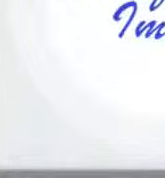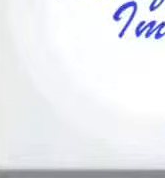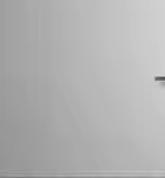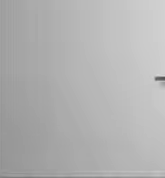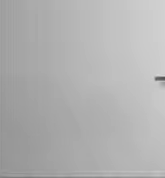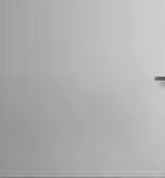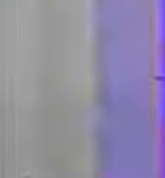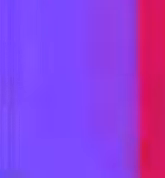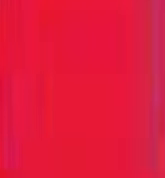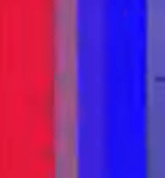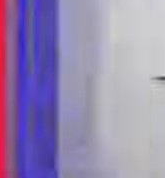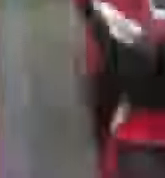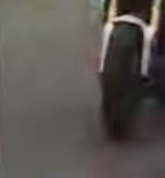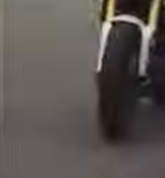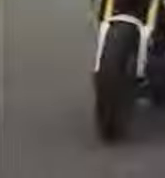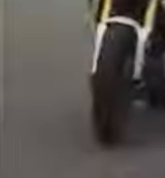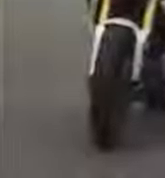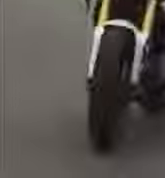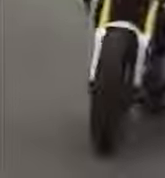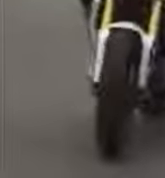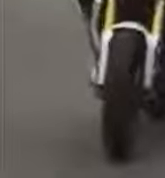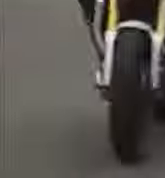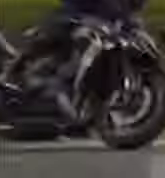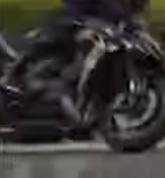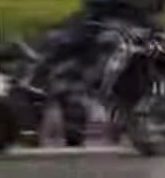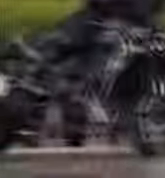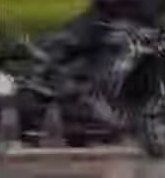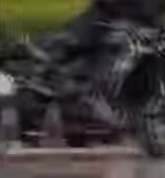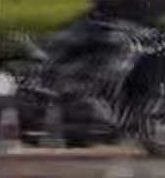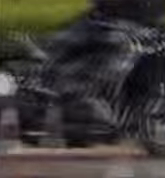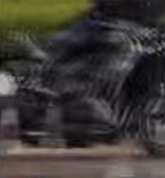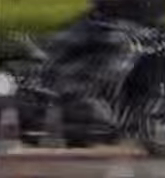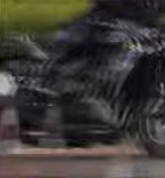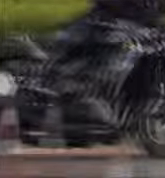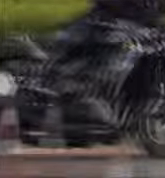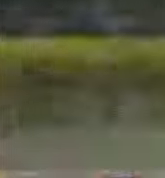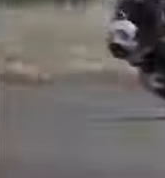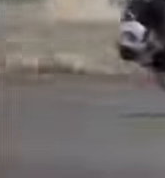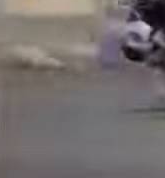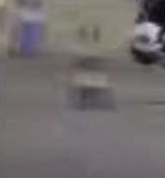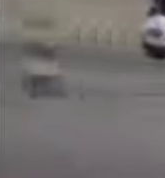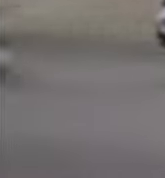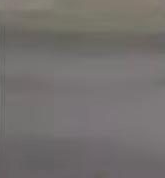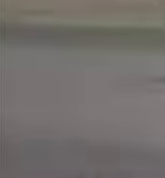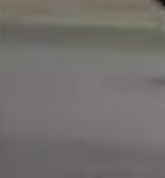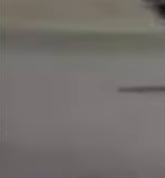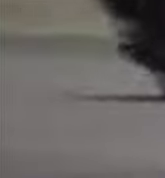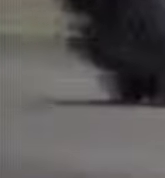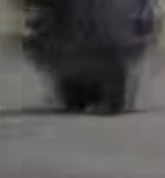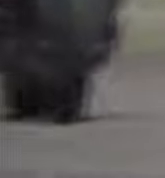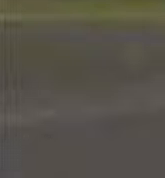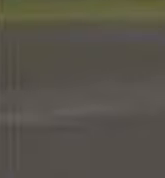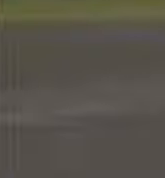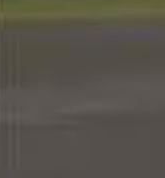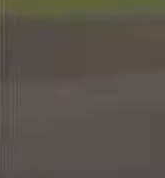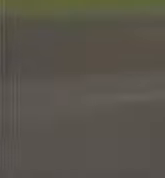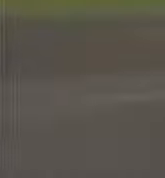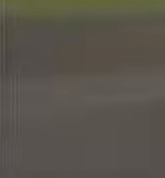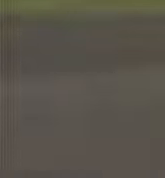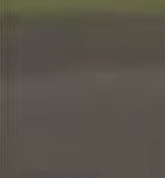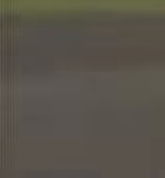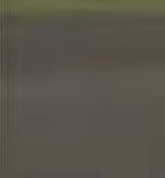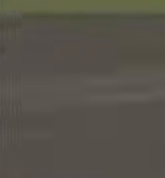Imagens. Elton Bicicletas e Motos. Chega de ficar pulando de uma oficina para outra. Aqui você encontra tudo o que há